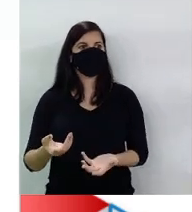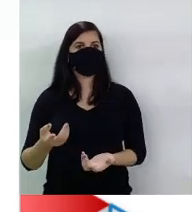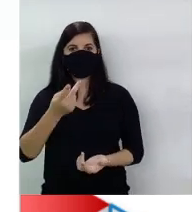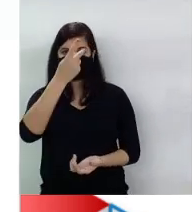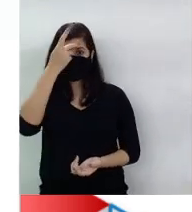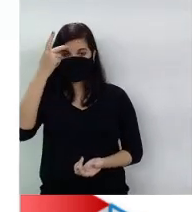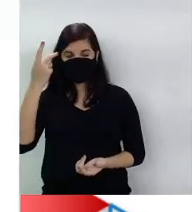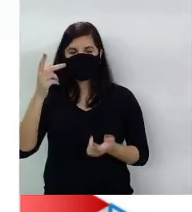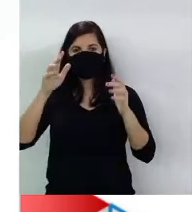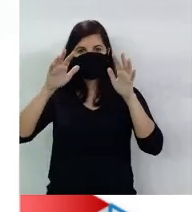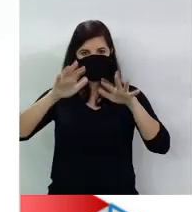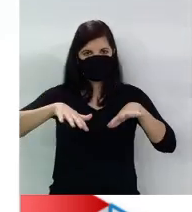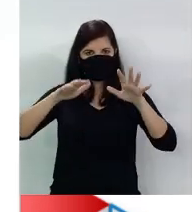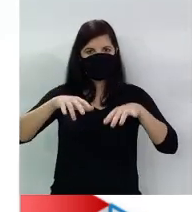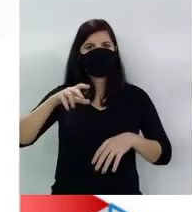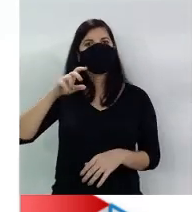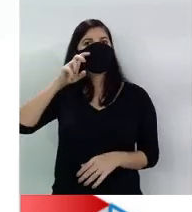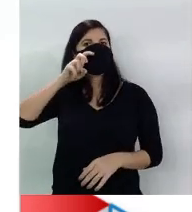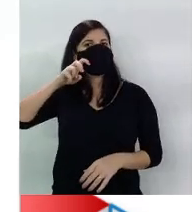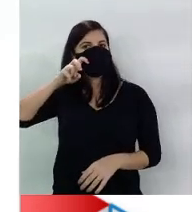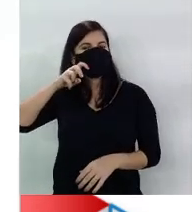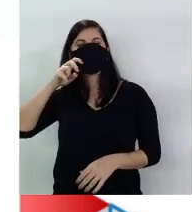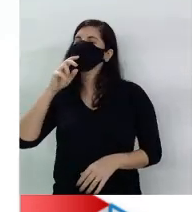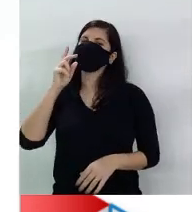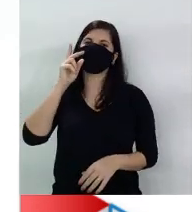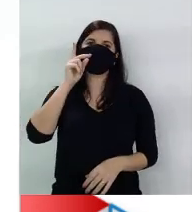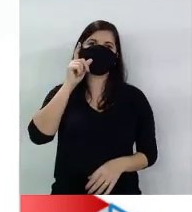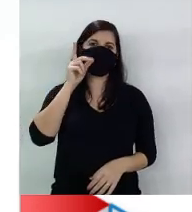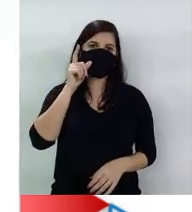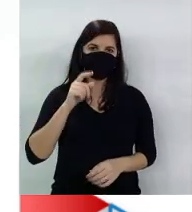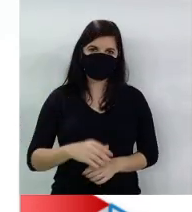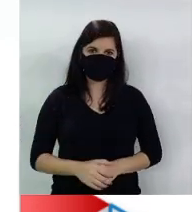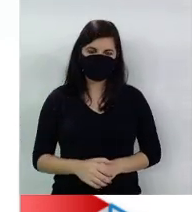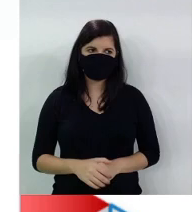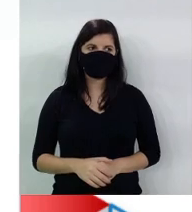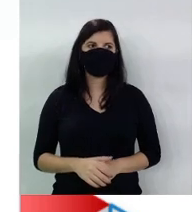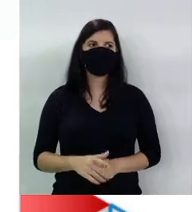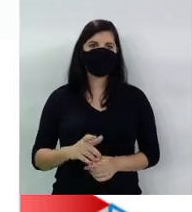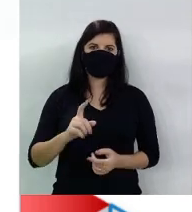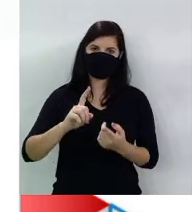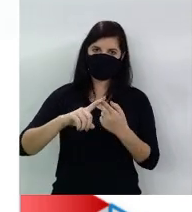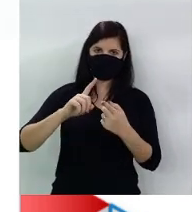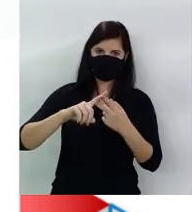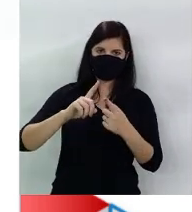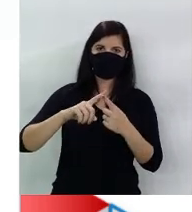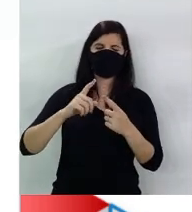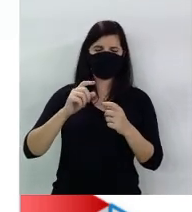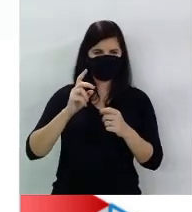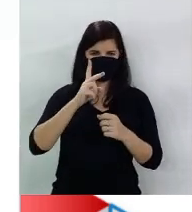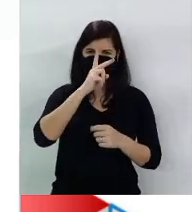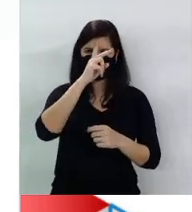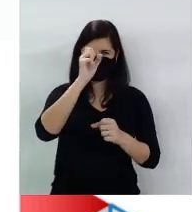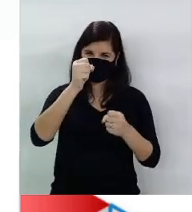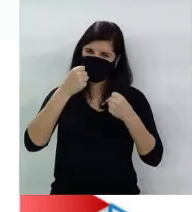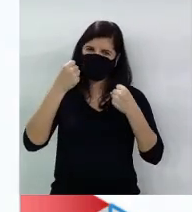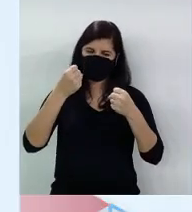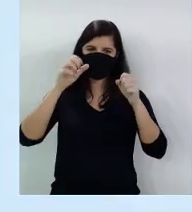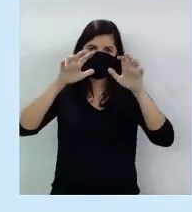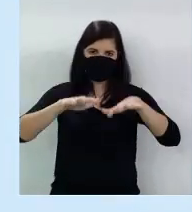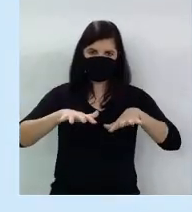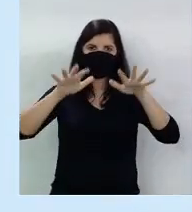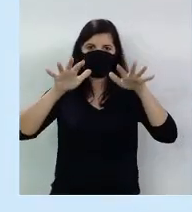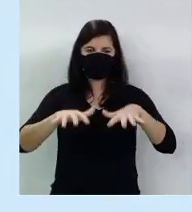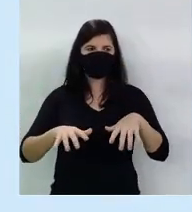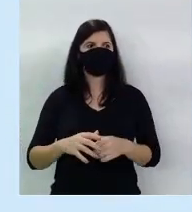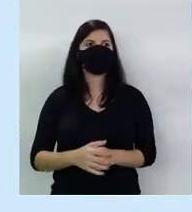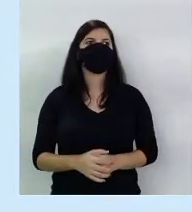adeptos no Rio Grande do Norte e Ceará. Também constituem estados com forte presença deste culto. Vejam